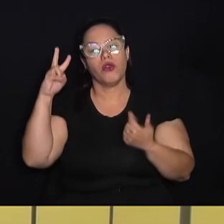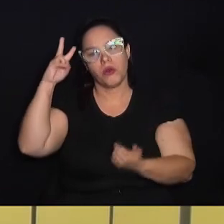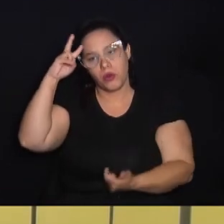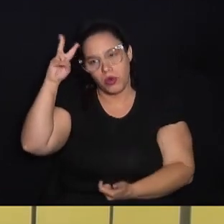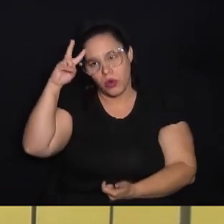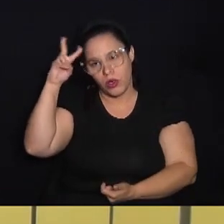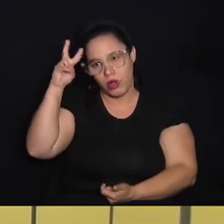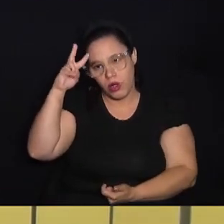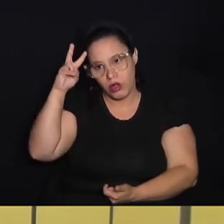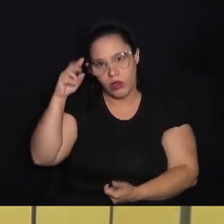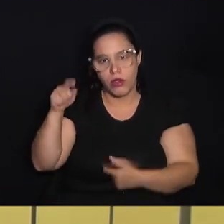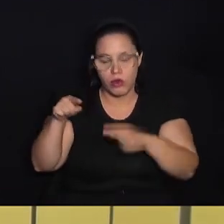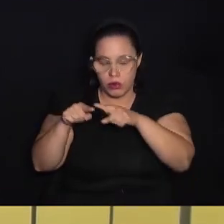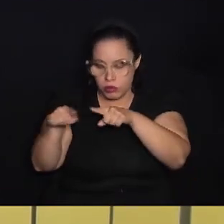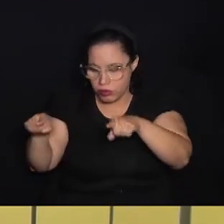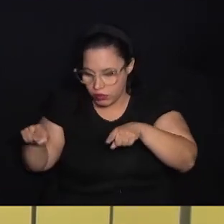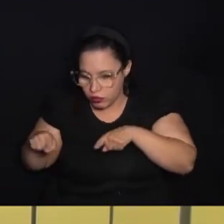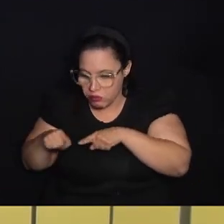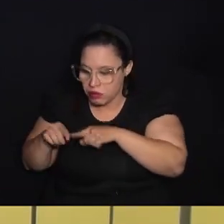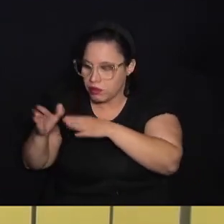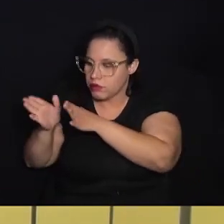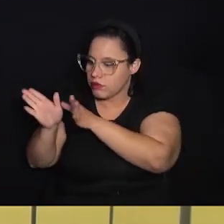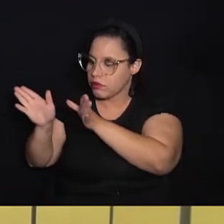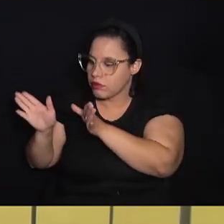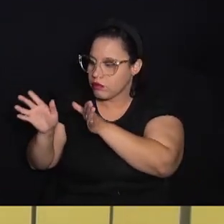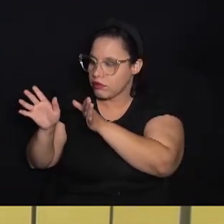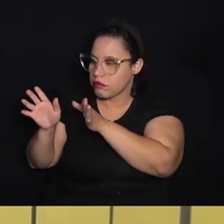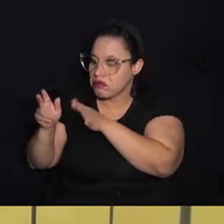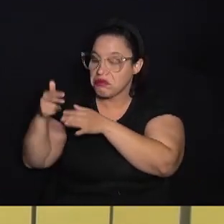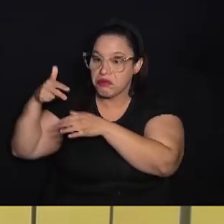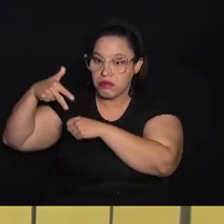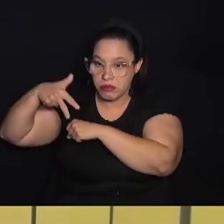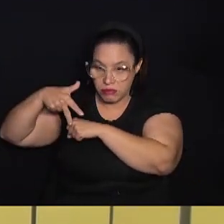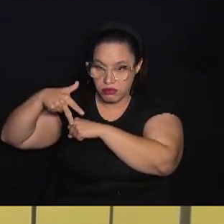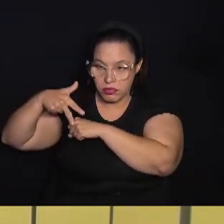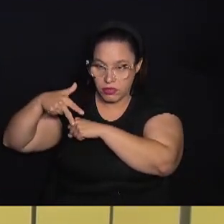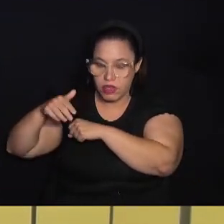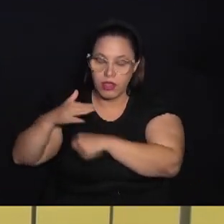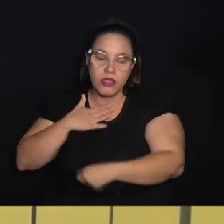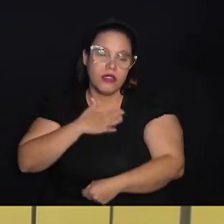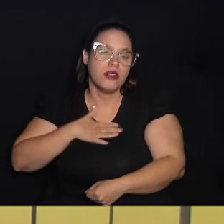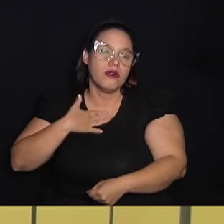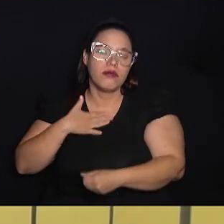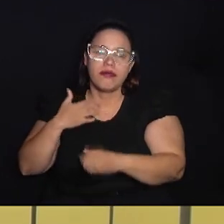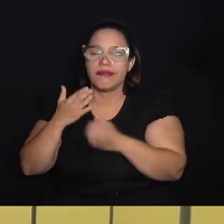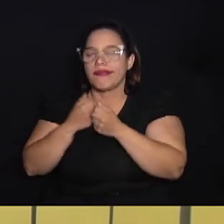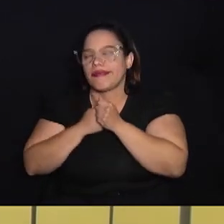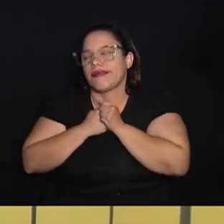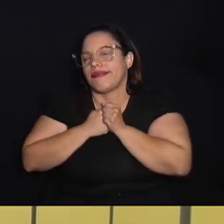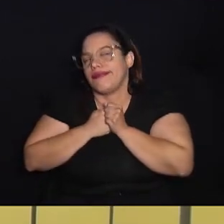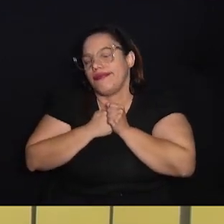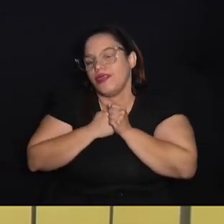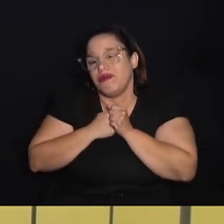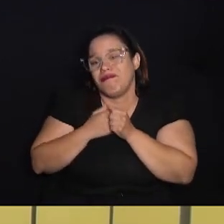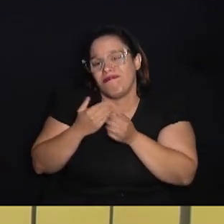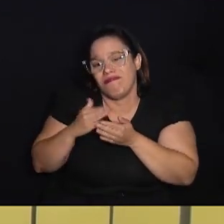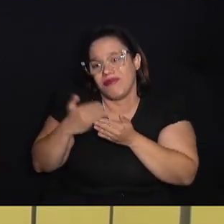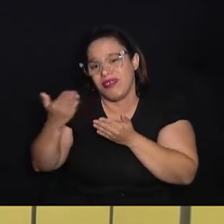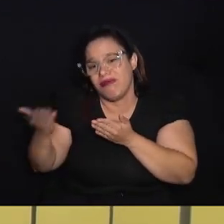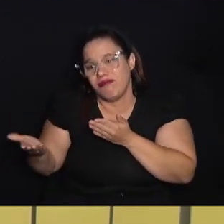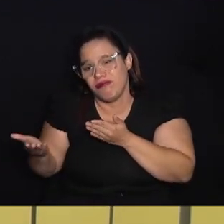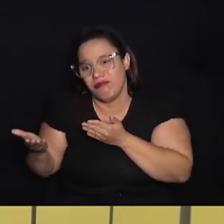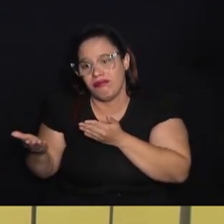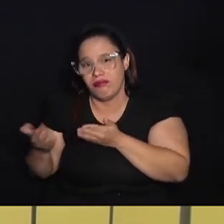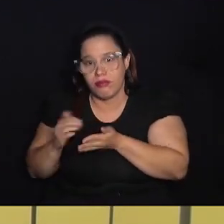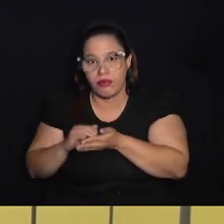lugarzinho na no na nossa prateleira da Saudade para colocar alguém que a gente adora ama e que nos deixou essa pessoa continua com a gente